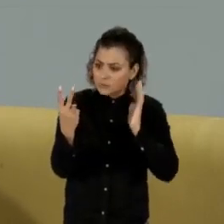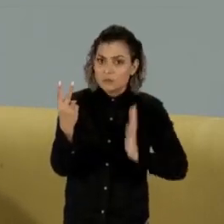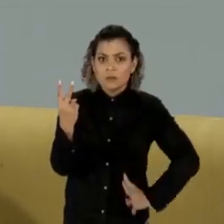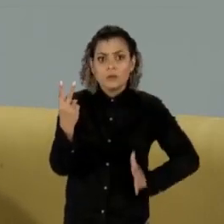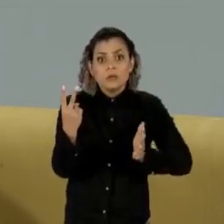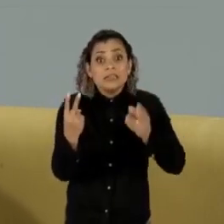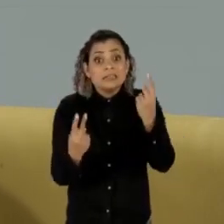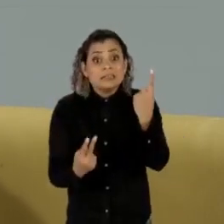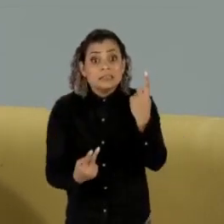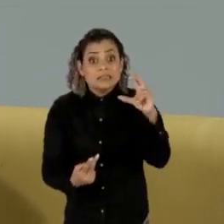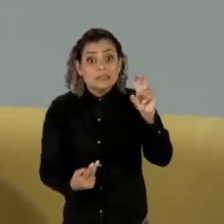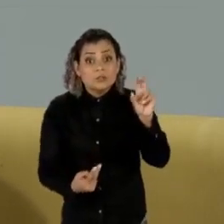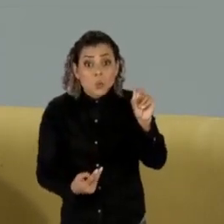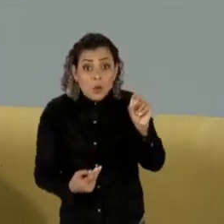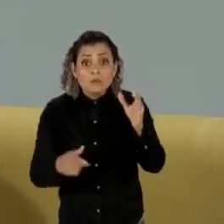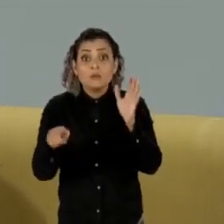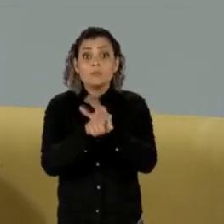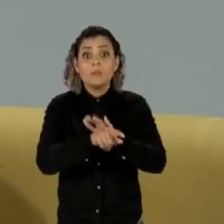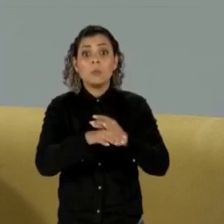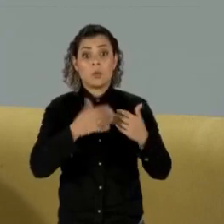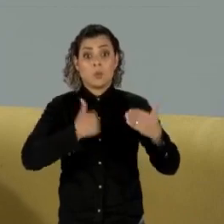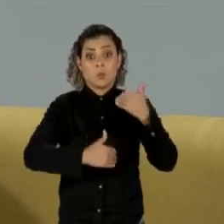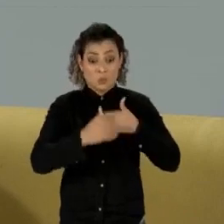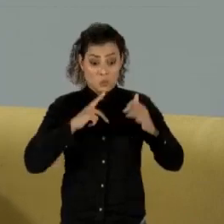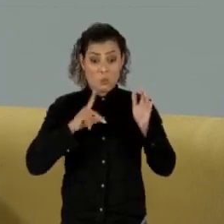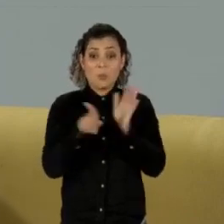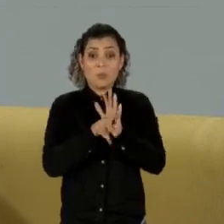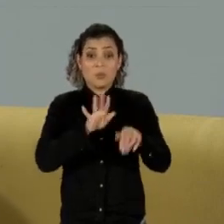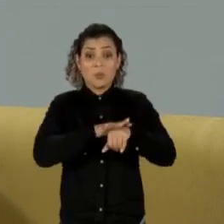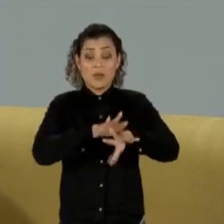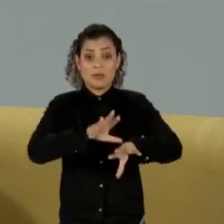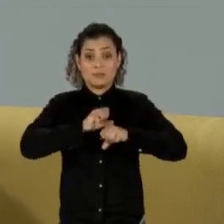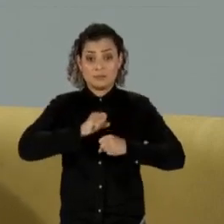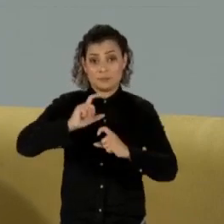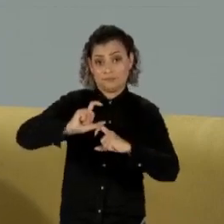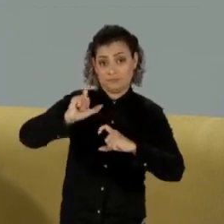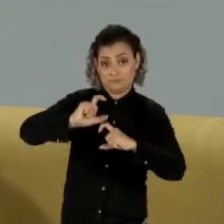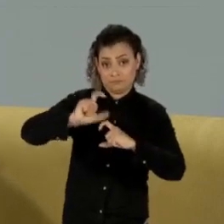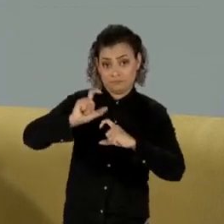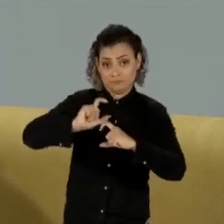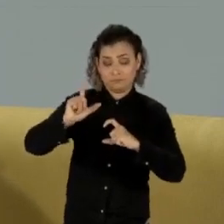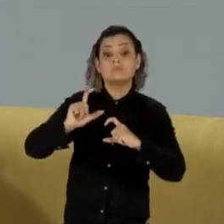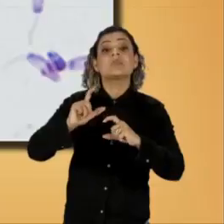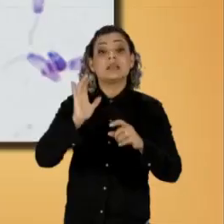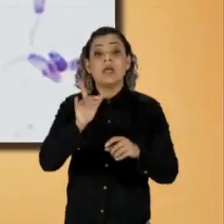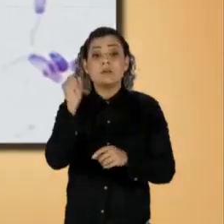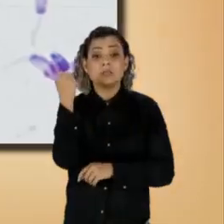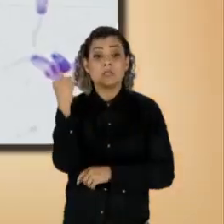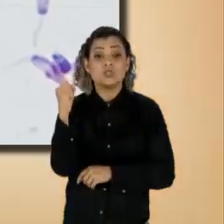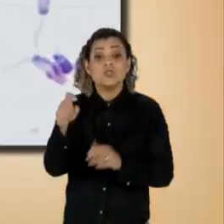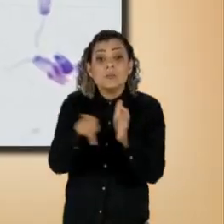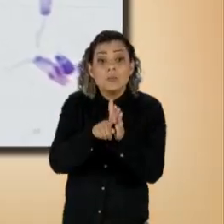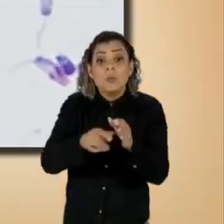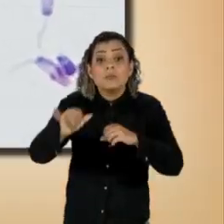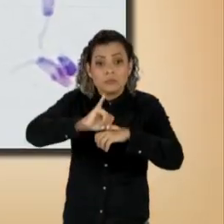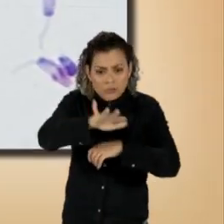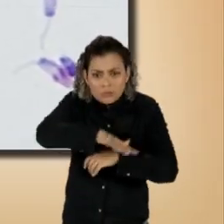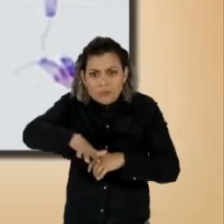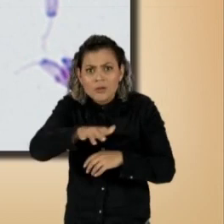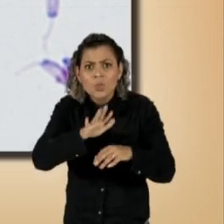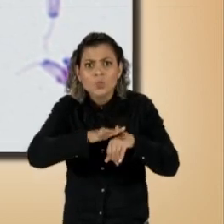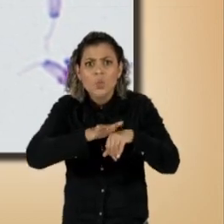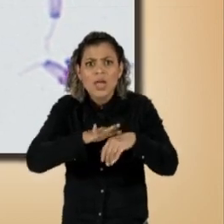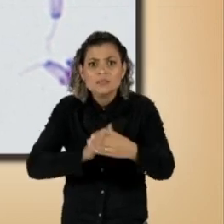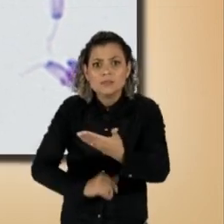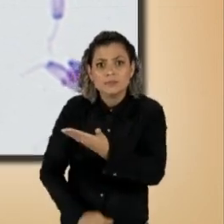150 em aracaju capital de sergipe a descoberta de pesquisadores brasileiros a doença é causada por